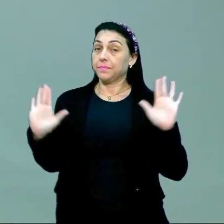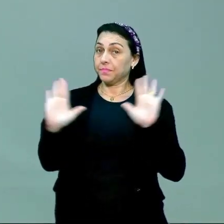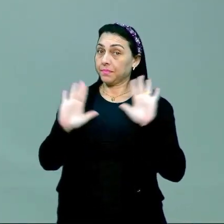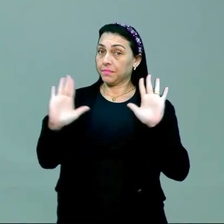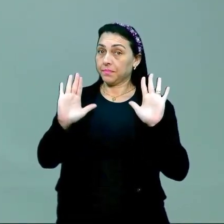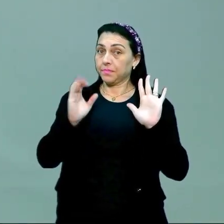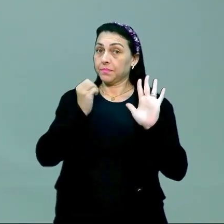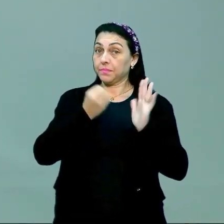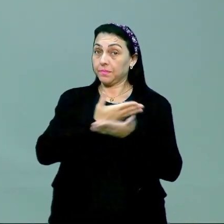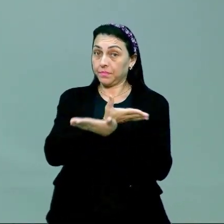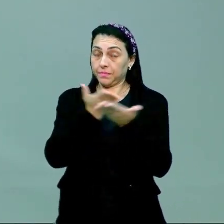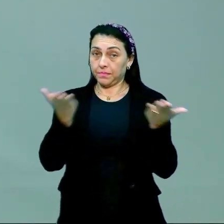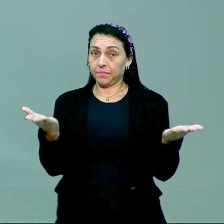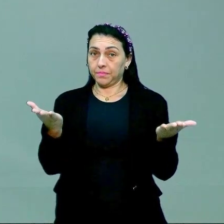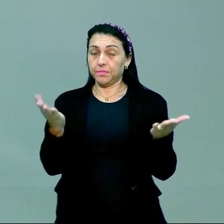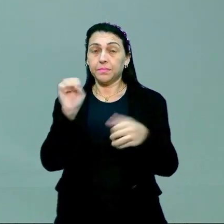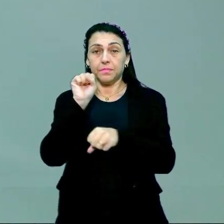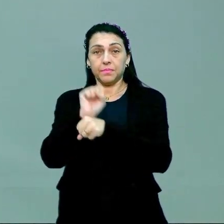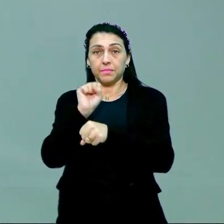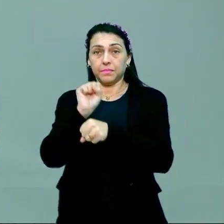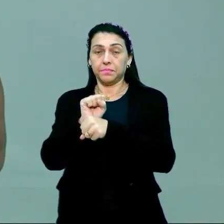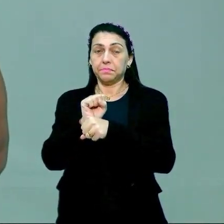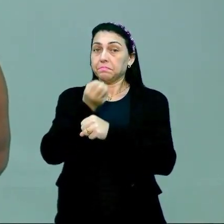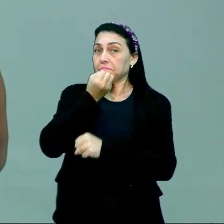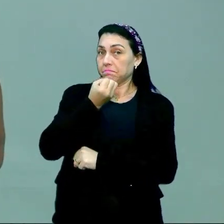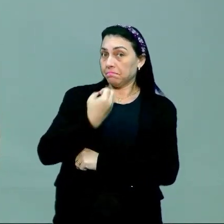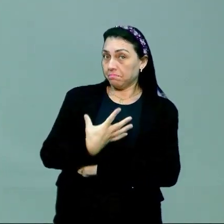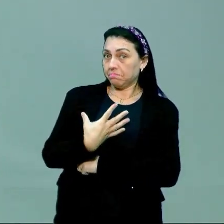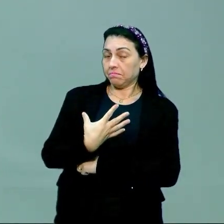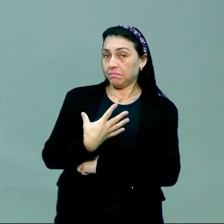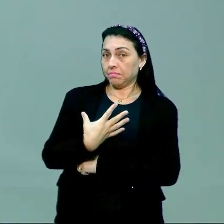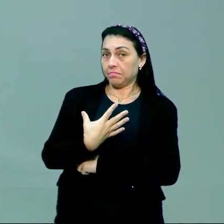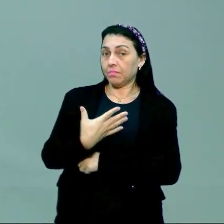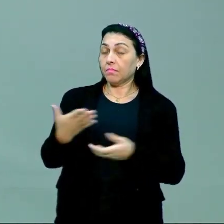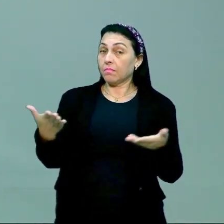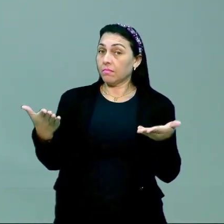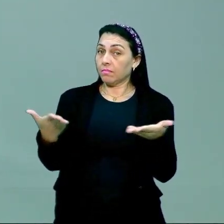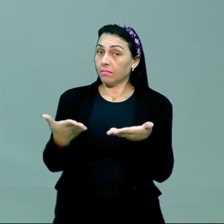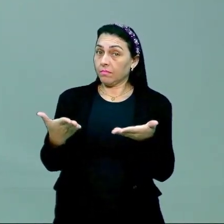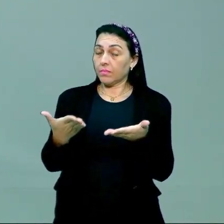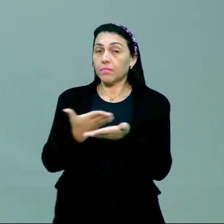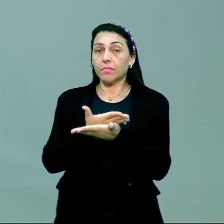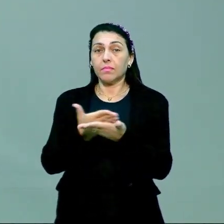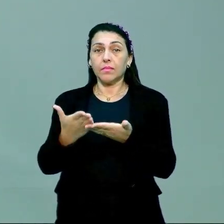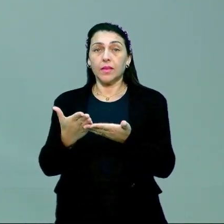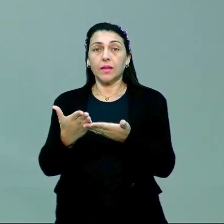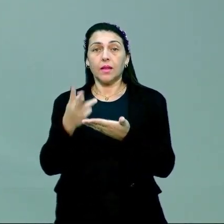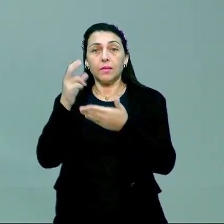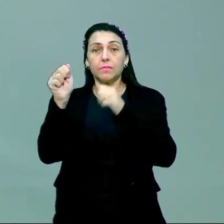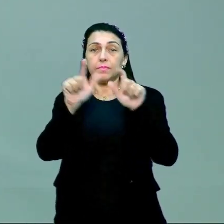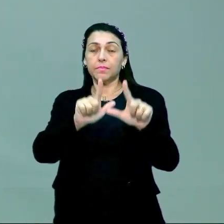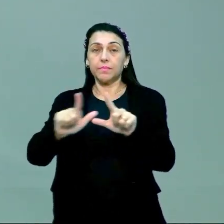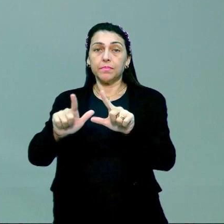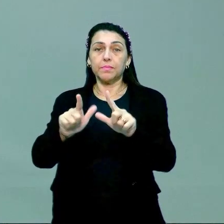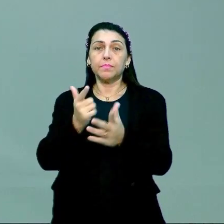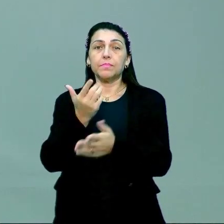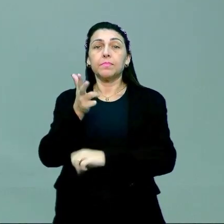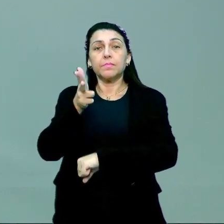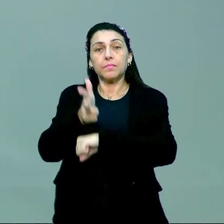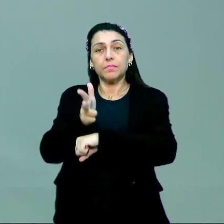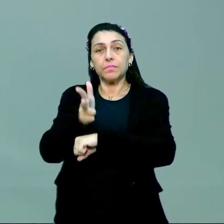Olá a todos vocês, espero que estejam muito bem. A partir de agora você começa a acompanhar mais